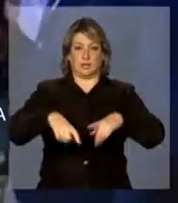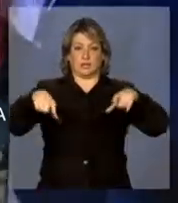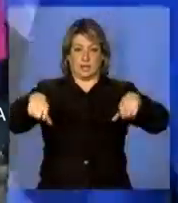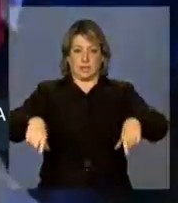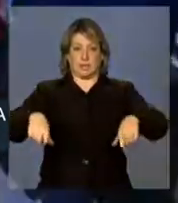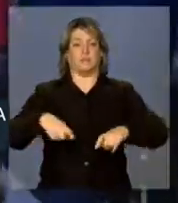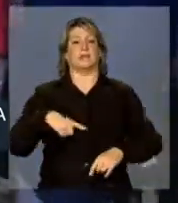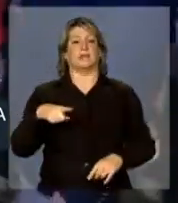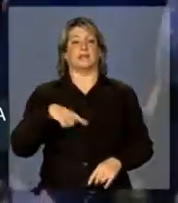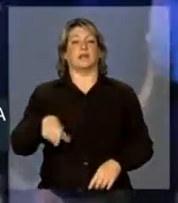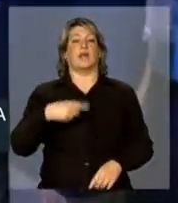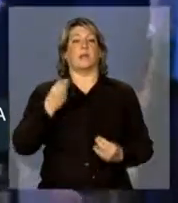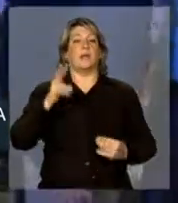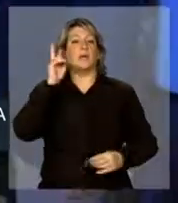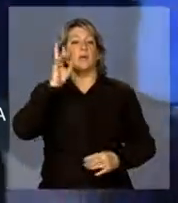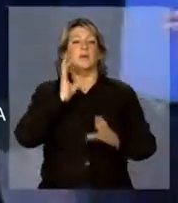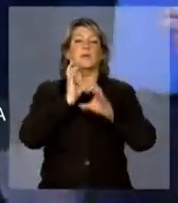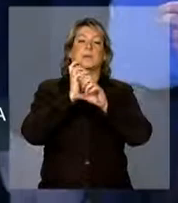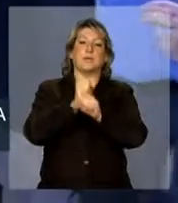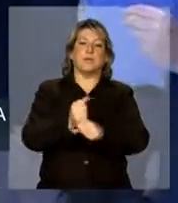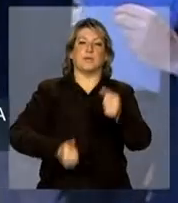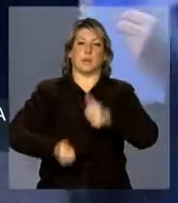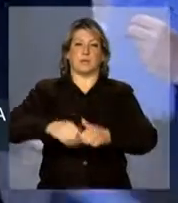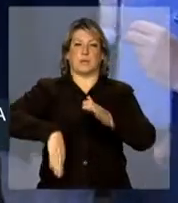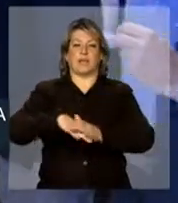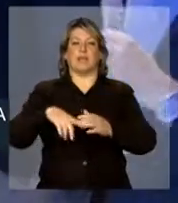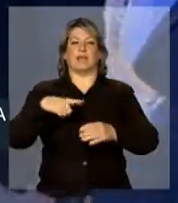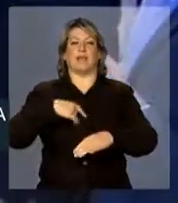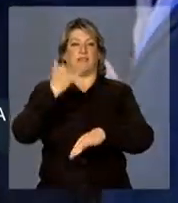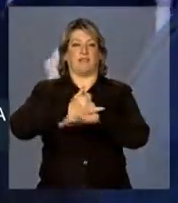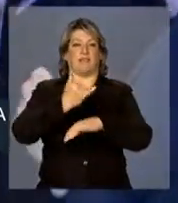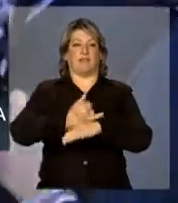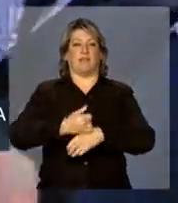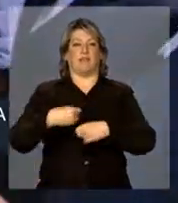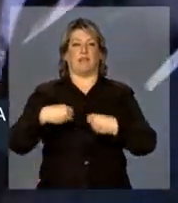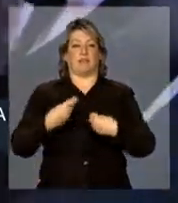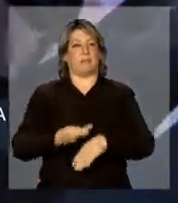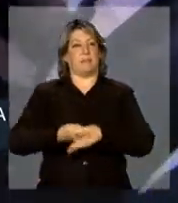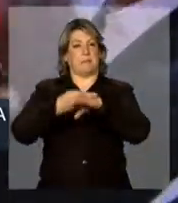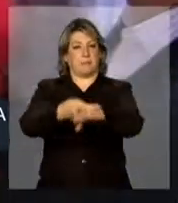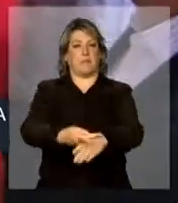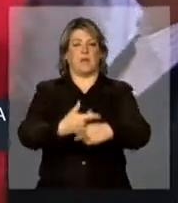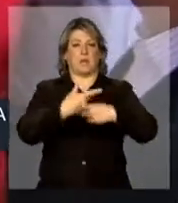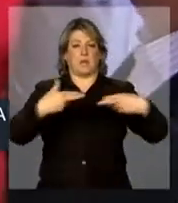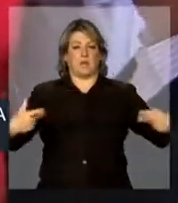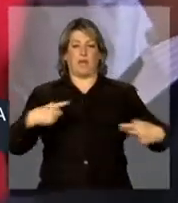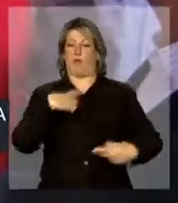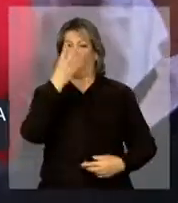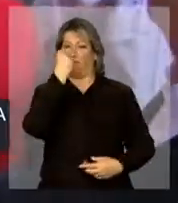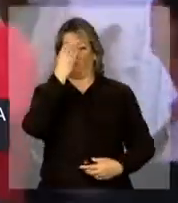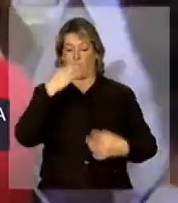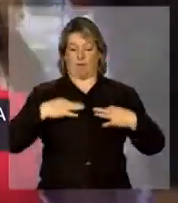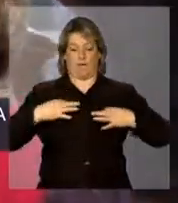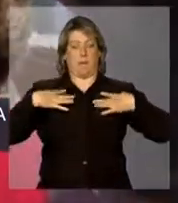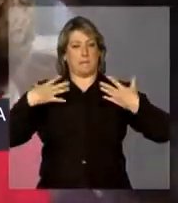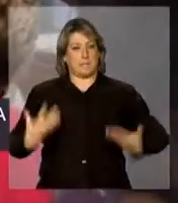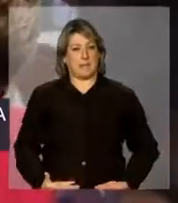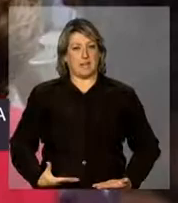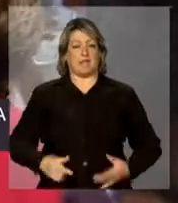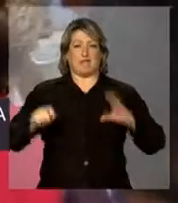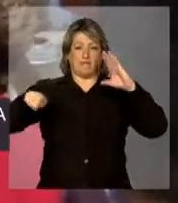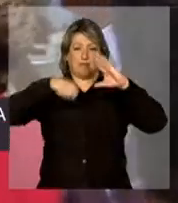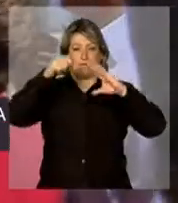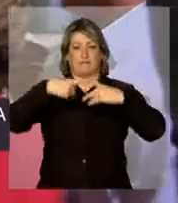a memória do futebol sendo retratada por meio de troféus fotos camisas vídeos